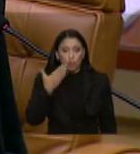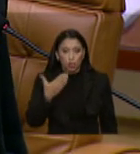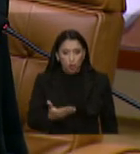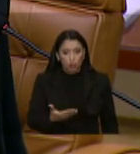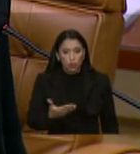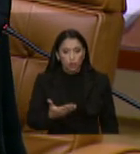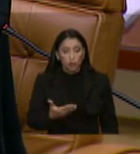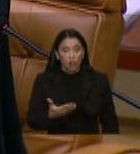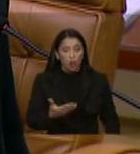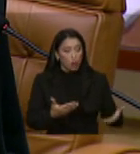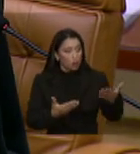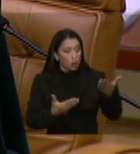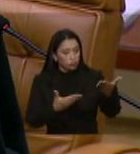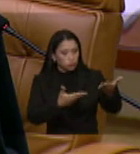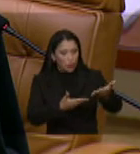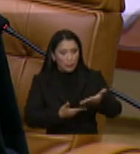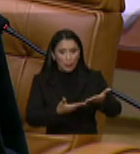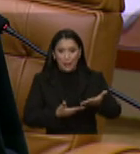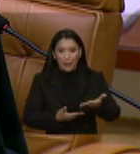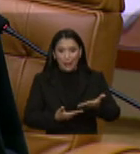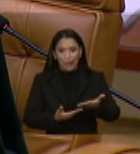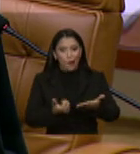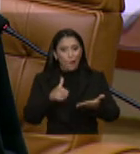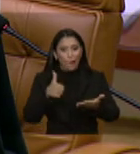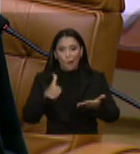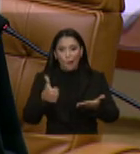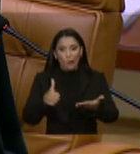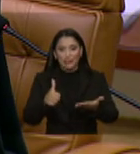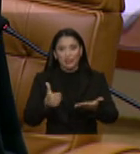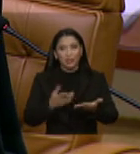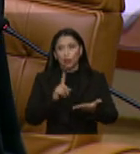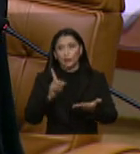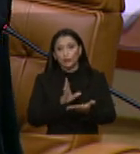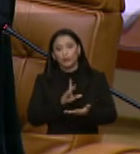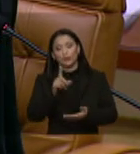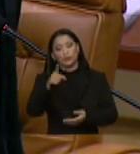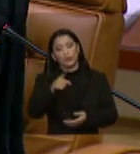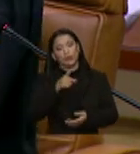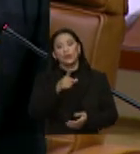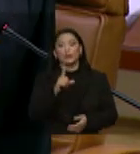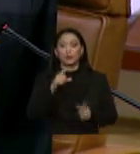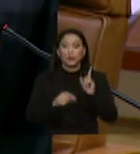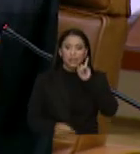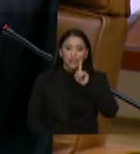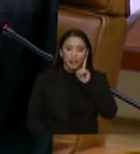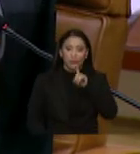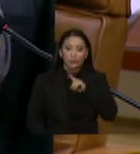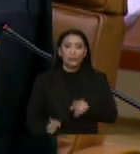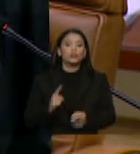é 11 nem chegar na ser enviadas aos Estados Unidos é porque é